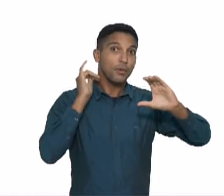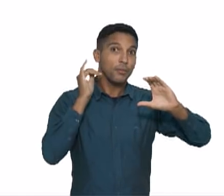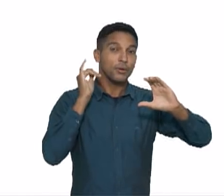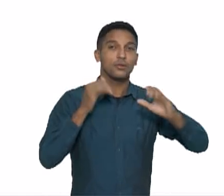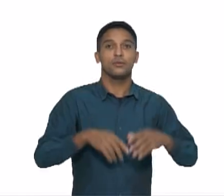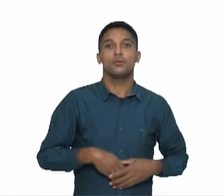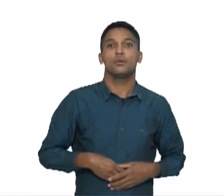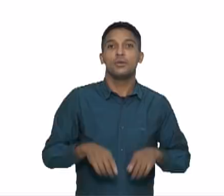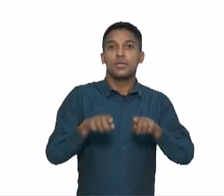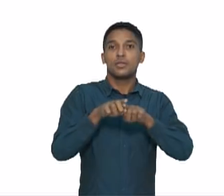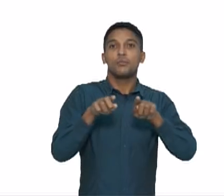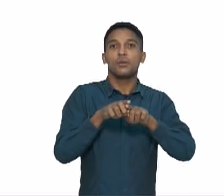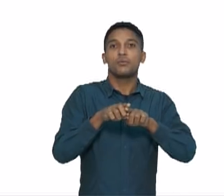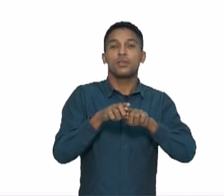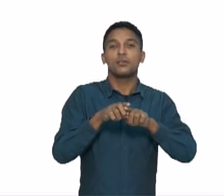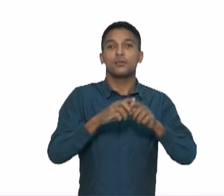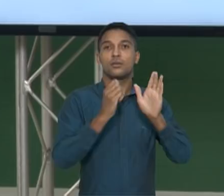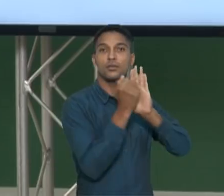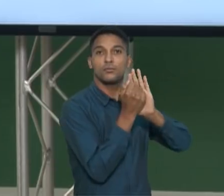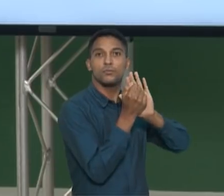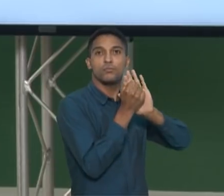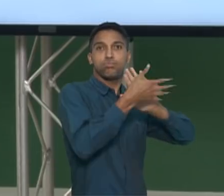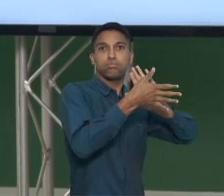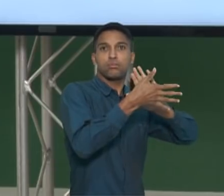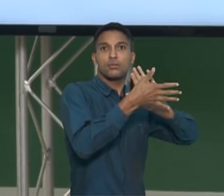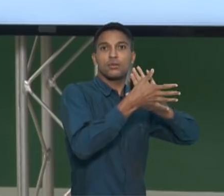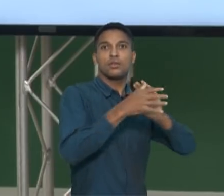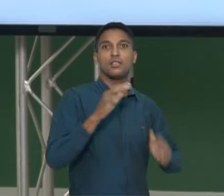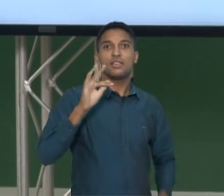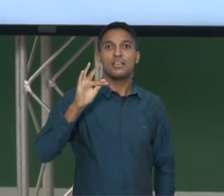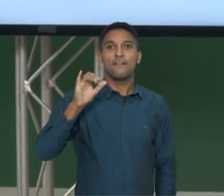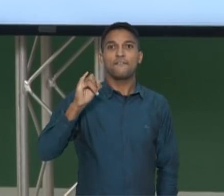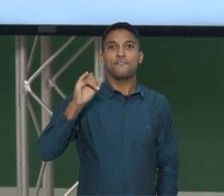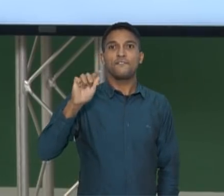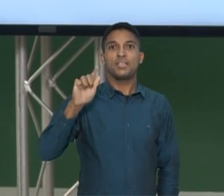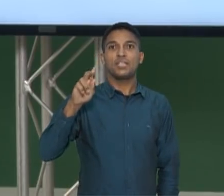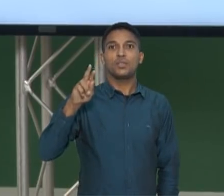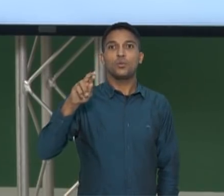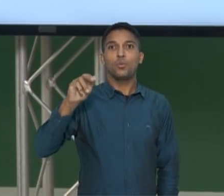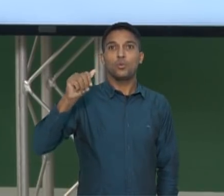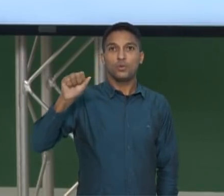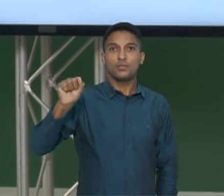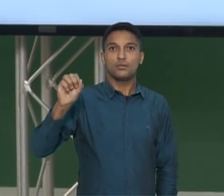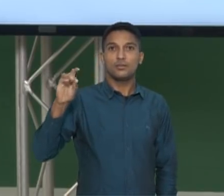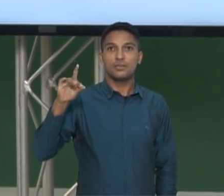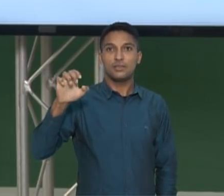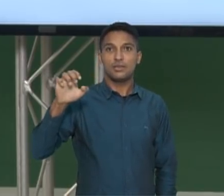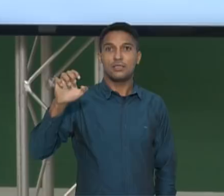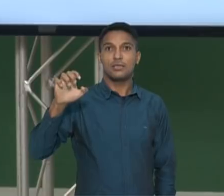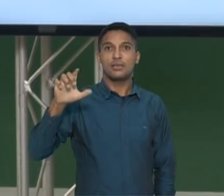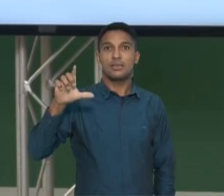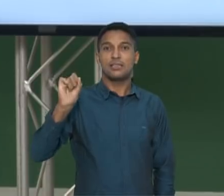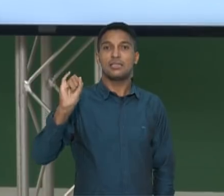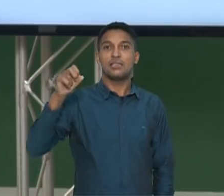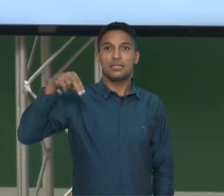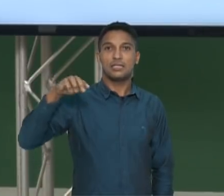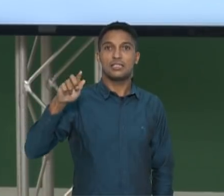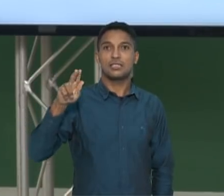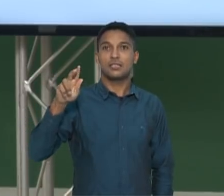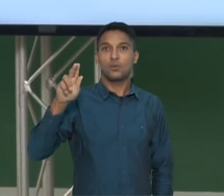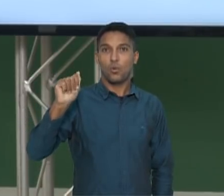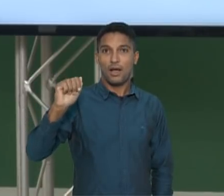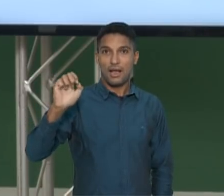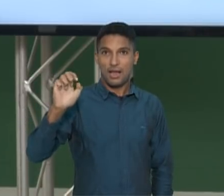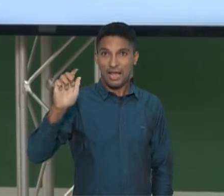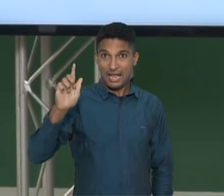as figuras de linguagem para memorizar, para a gente tentar se apropriar desses conceitos aí, tá? Então,